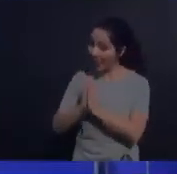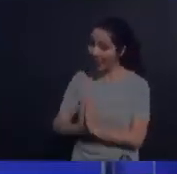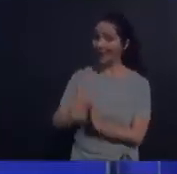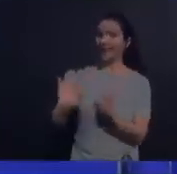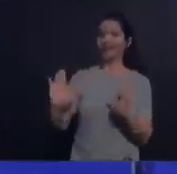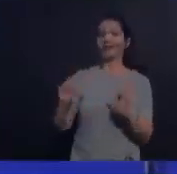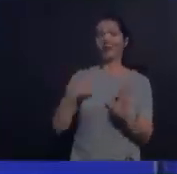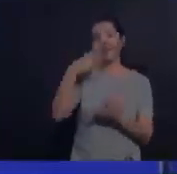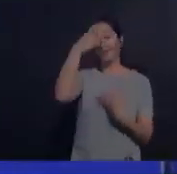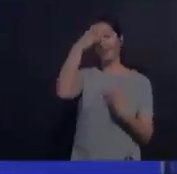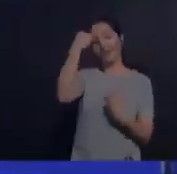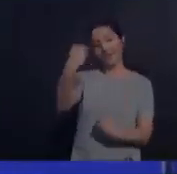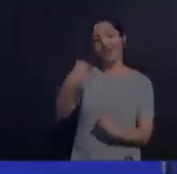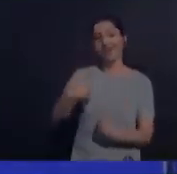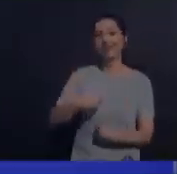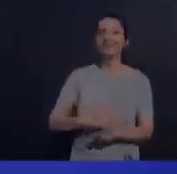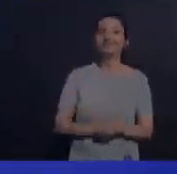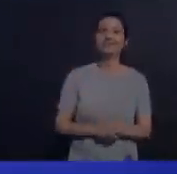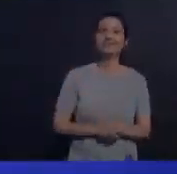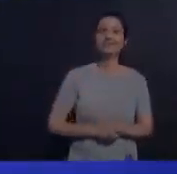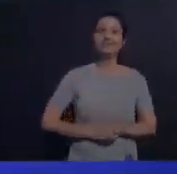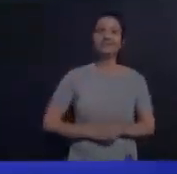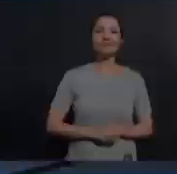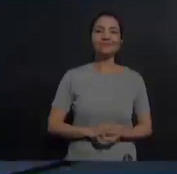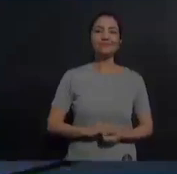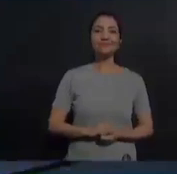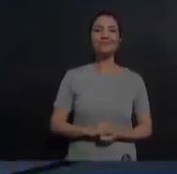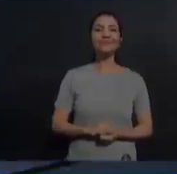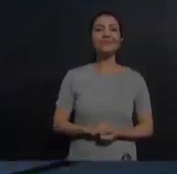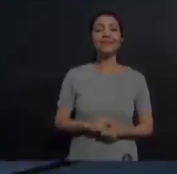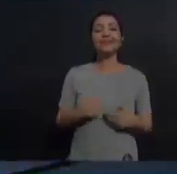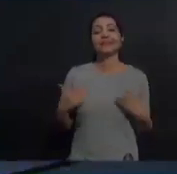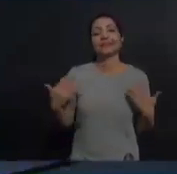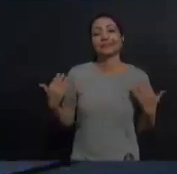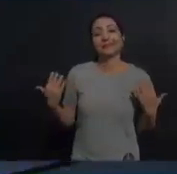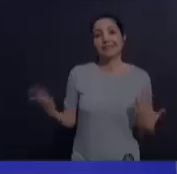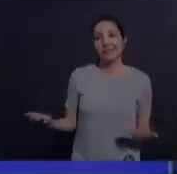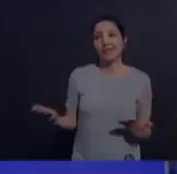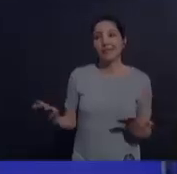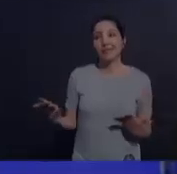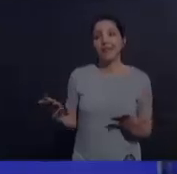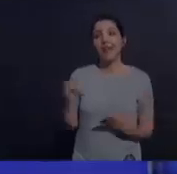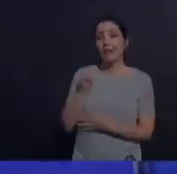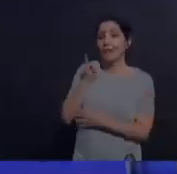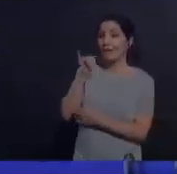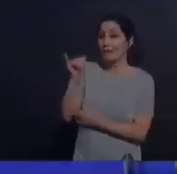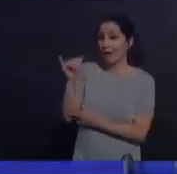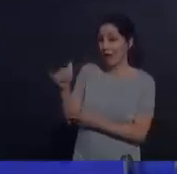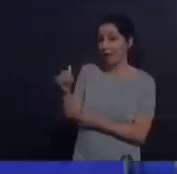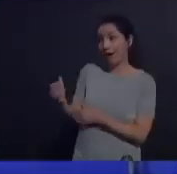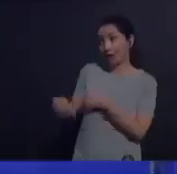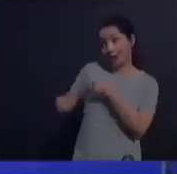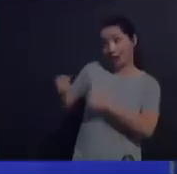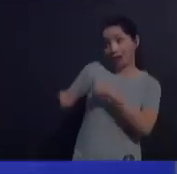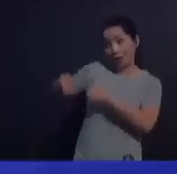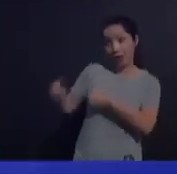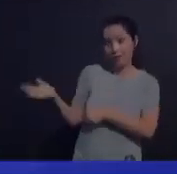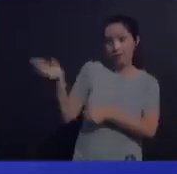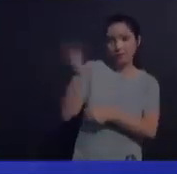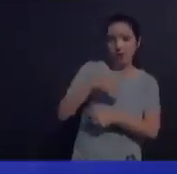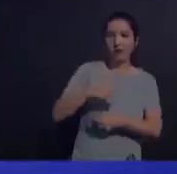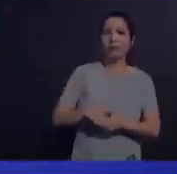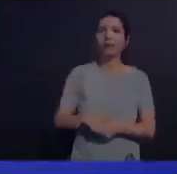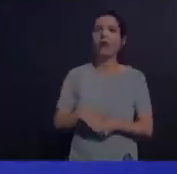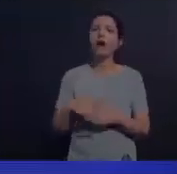amém alguém mais raso isso aqui então eu falava com ele de carro mas aí foram